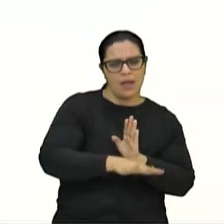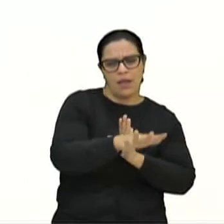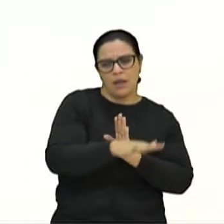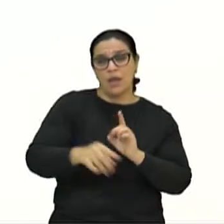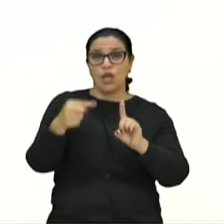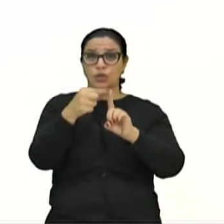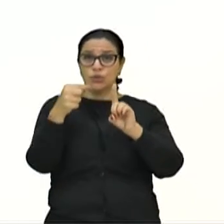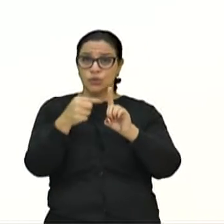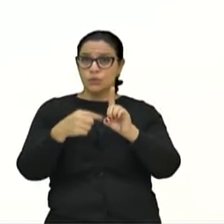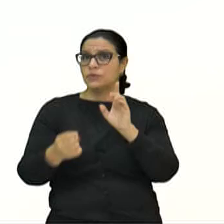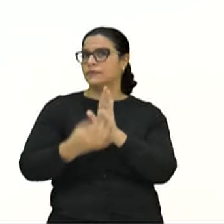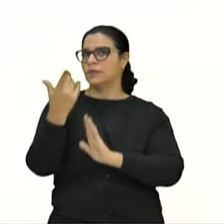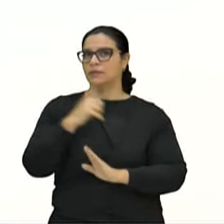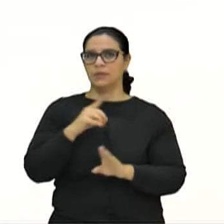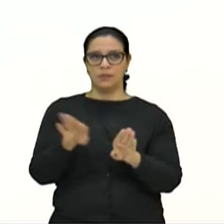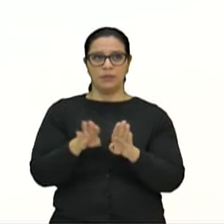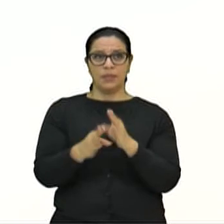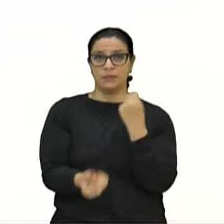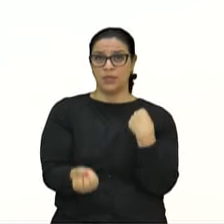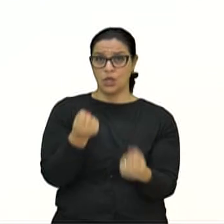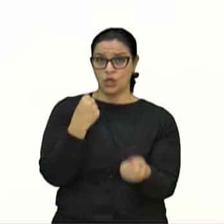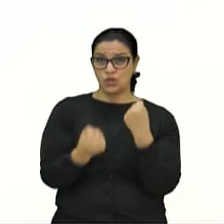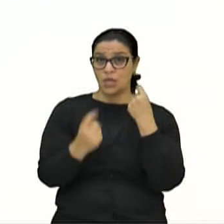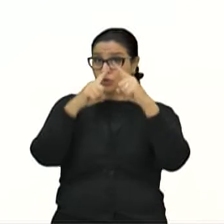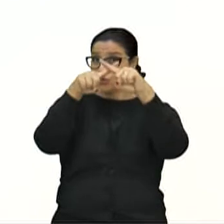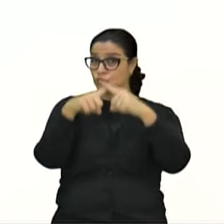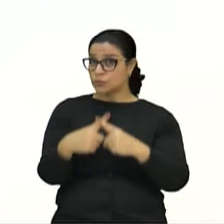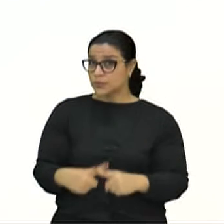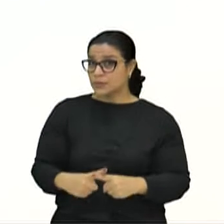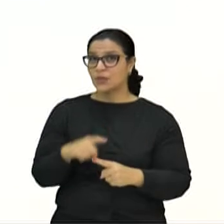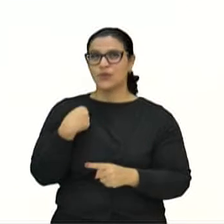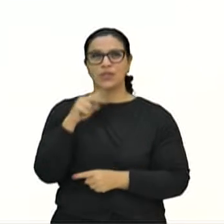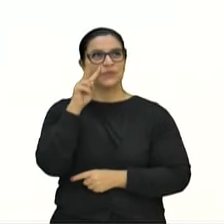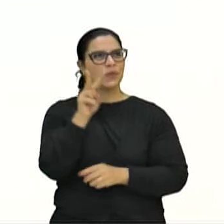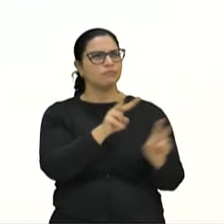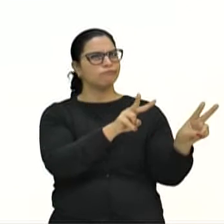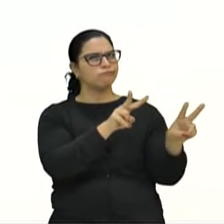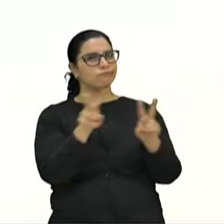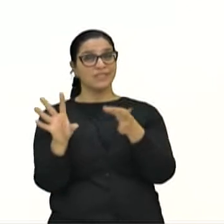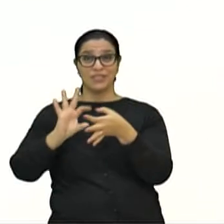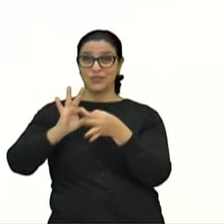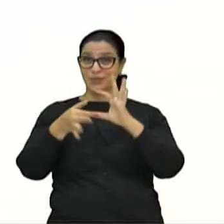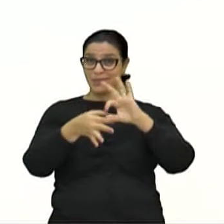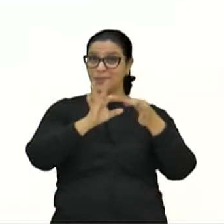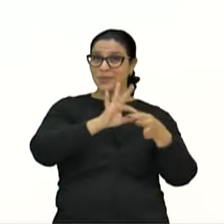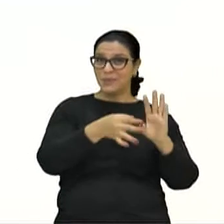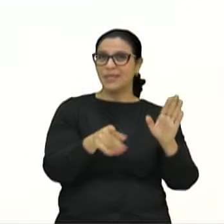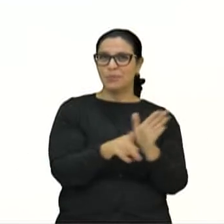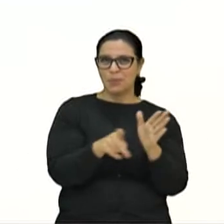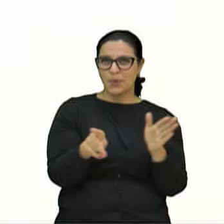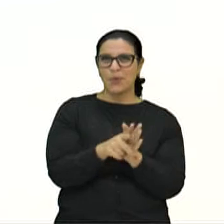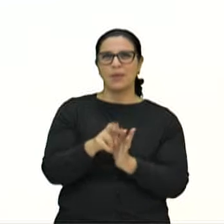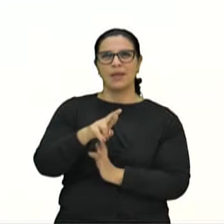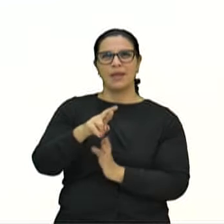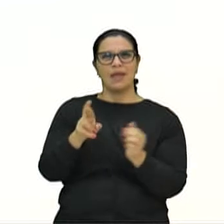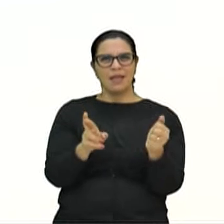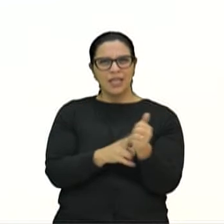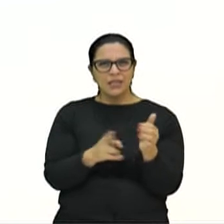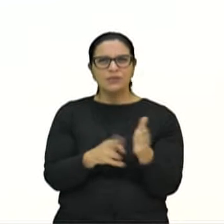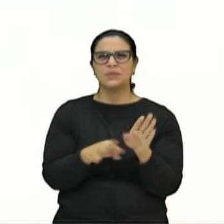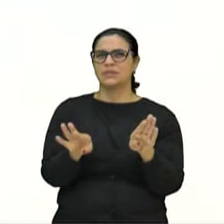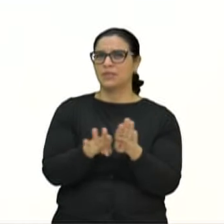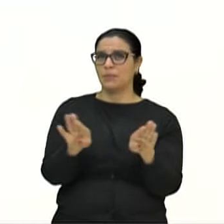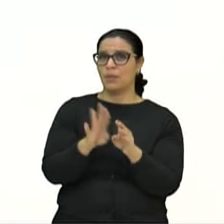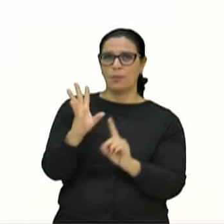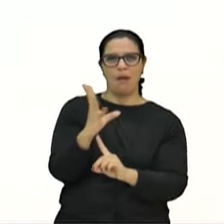tipos de ginástica, então são a ginástica de competição, são aquela que nós vemos nas Olimpíadas lá, que tem a ginástica rítmica, a